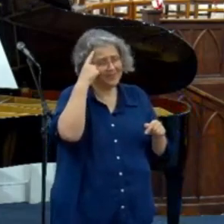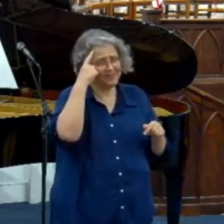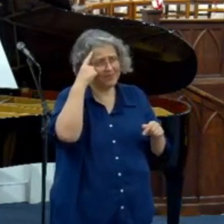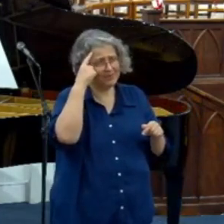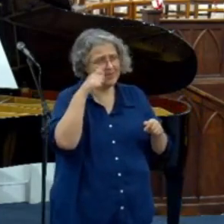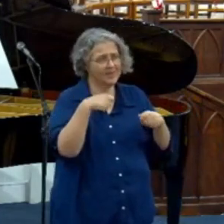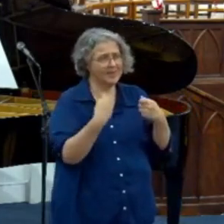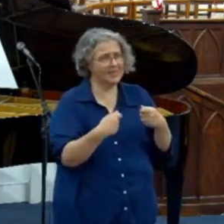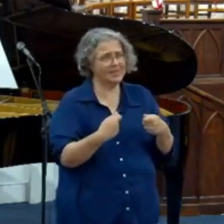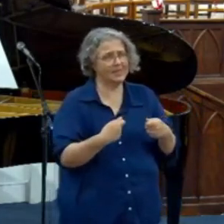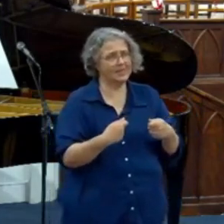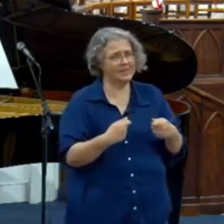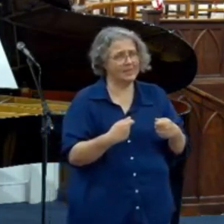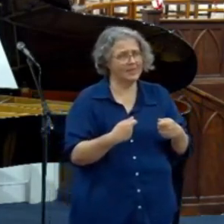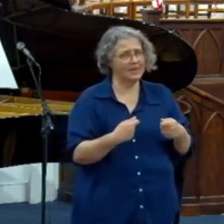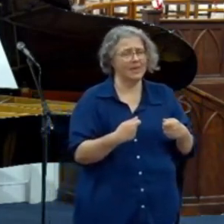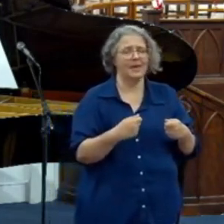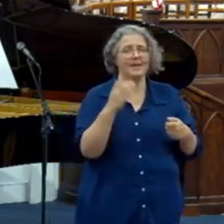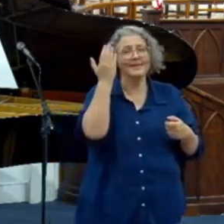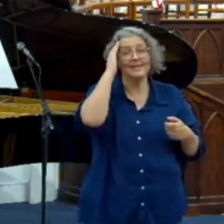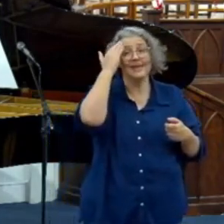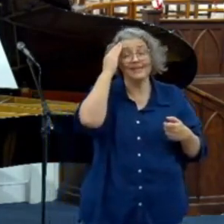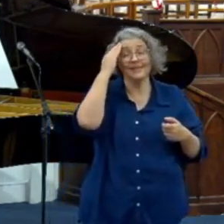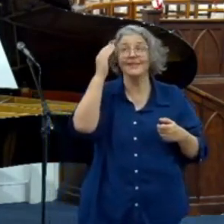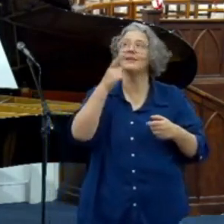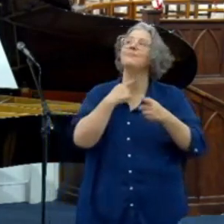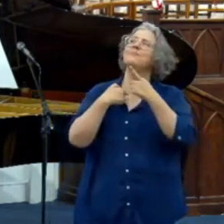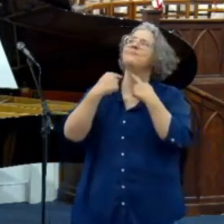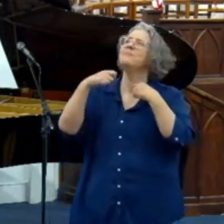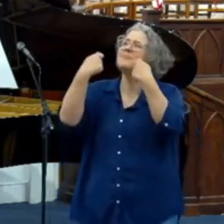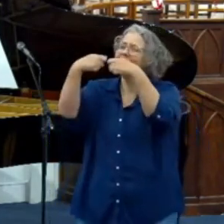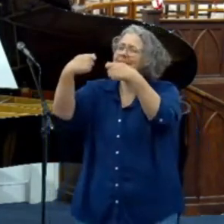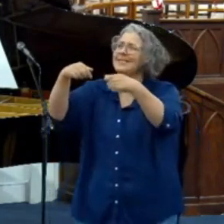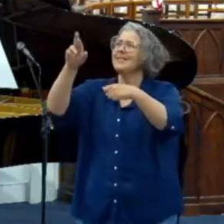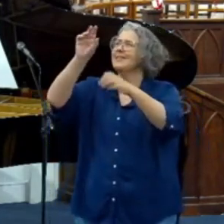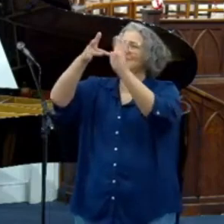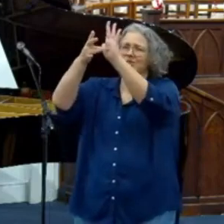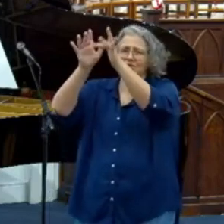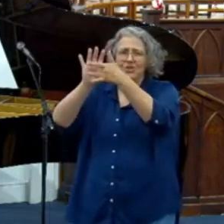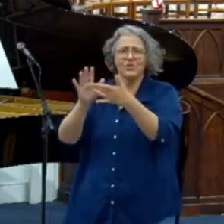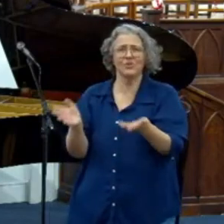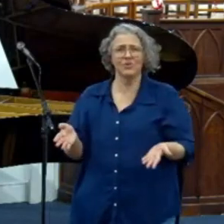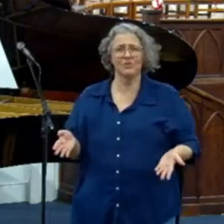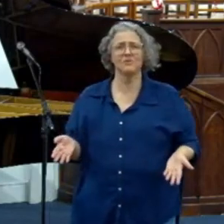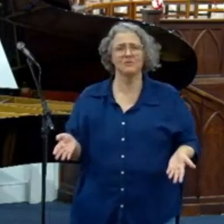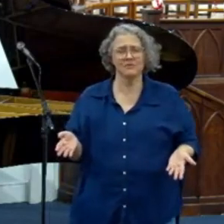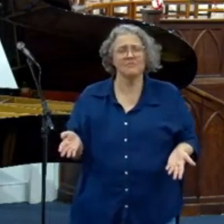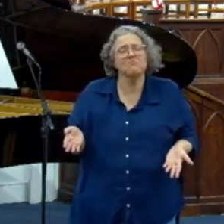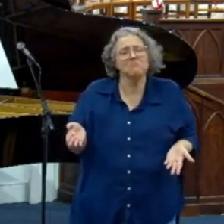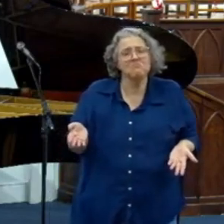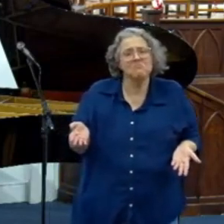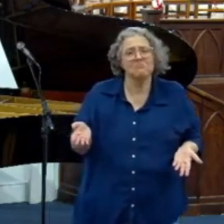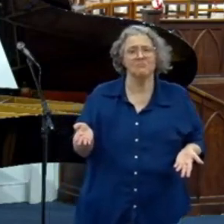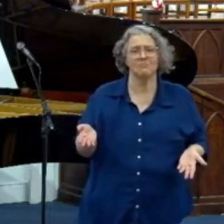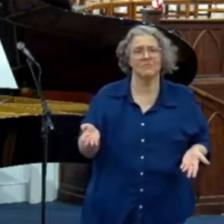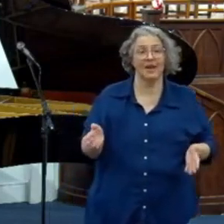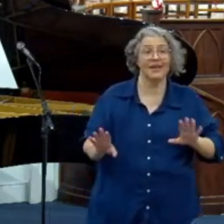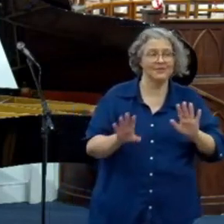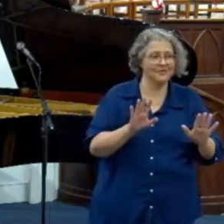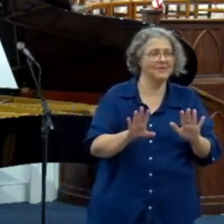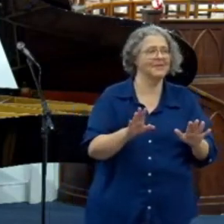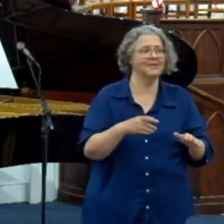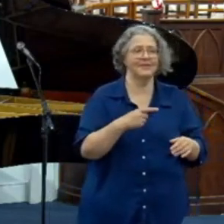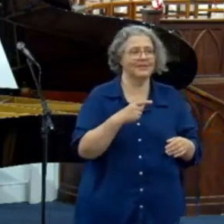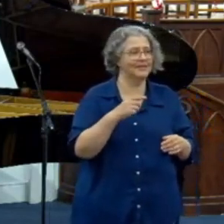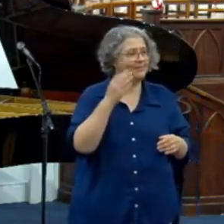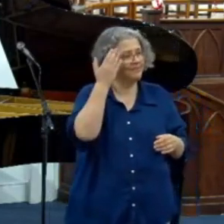de Jesus? Nós reconhecemos verdadeiramente a nossa necessidade de Jesus? Porque parece que o jovem rico não reconhecia tanto